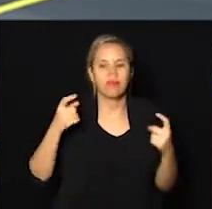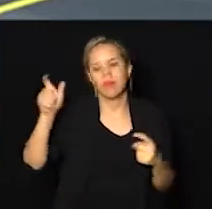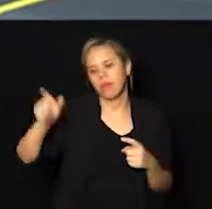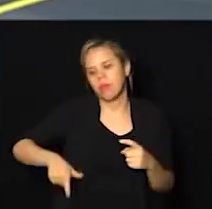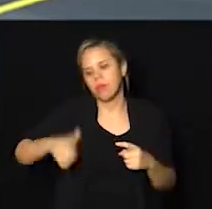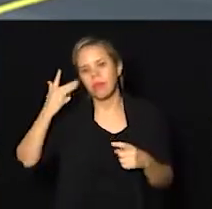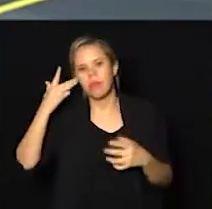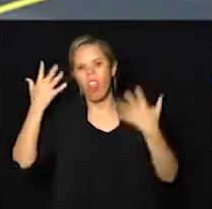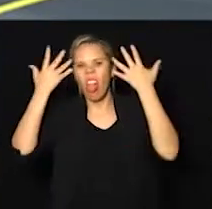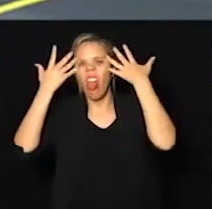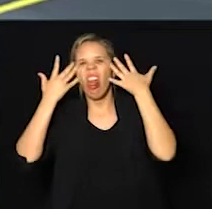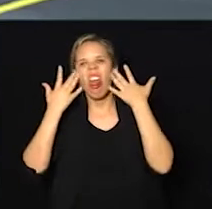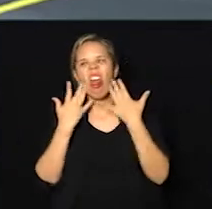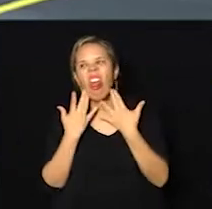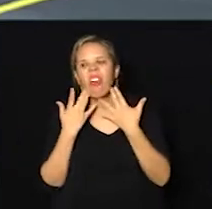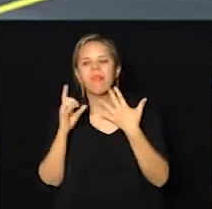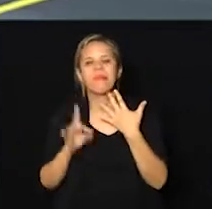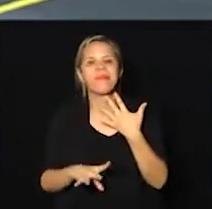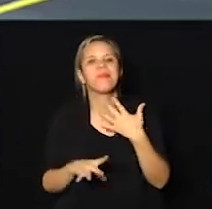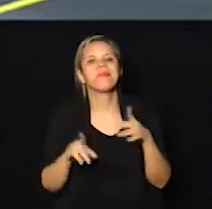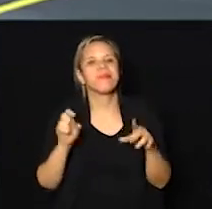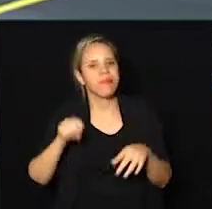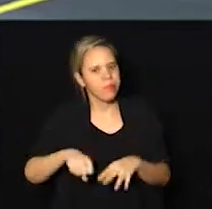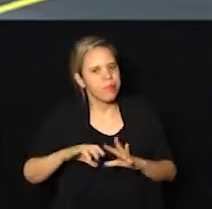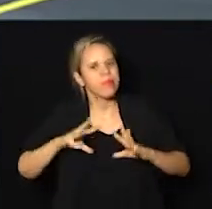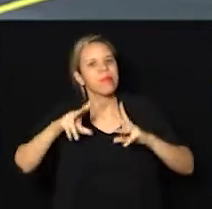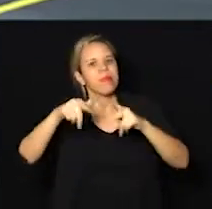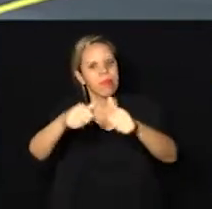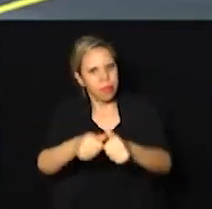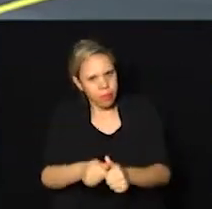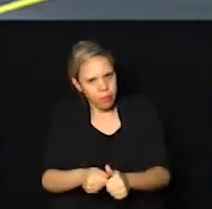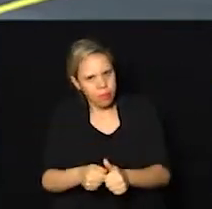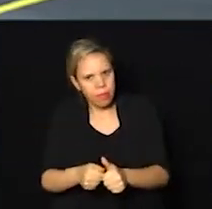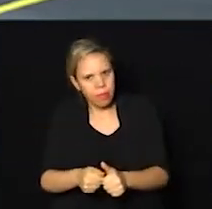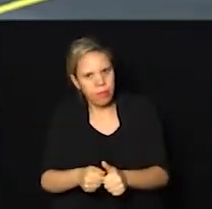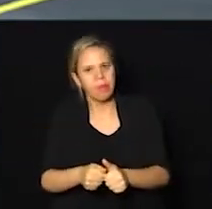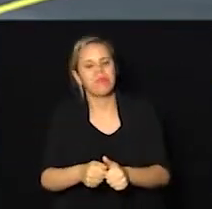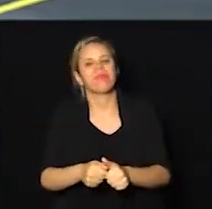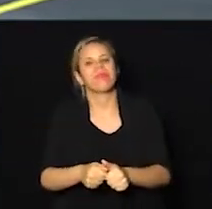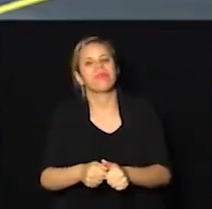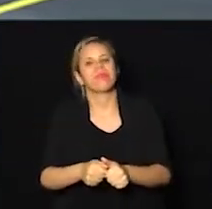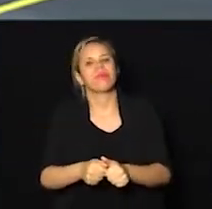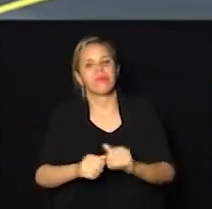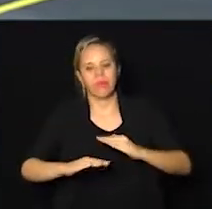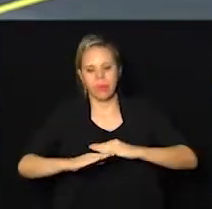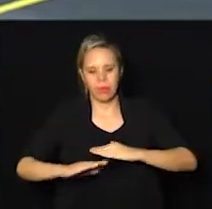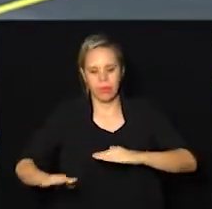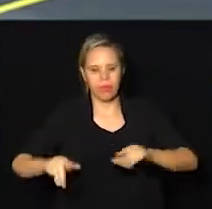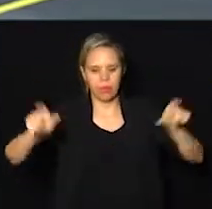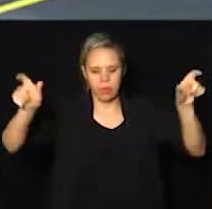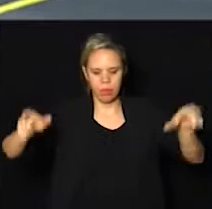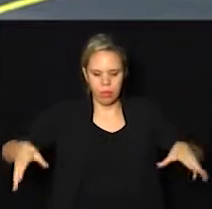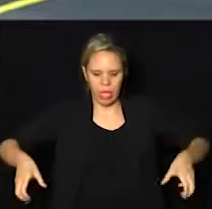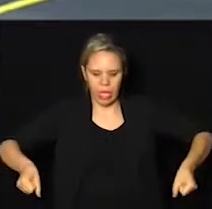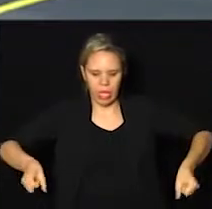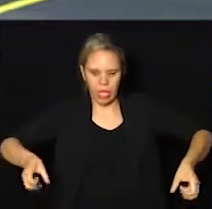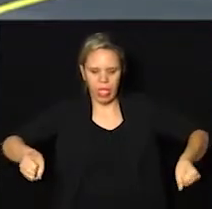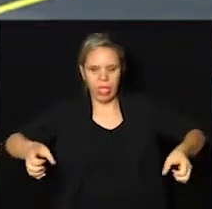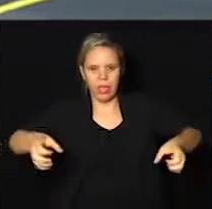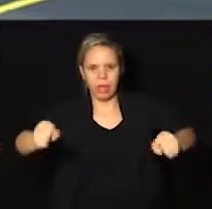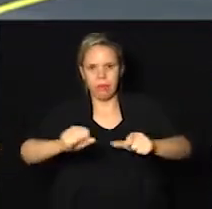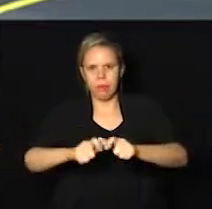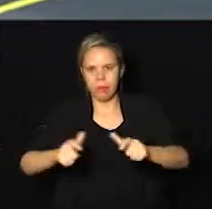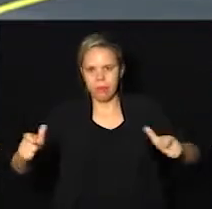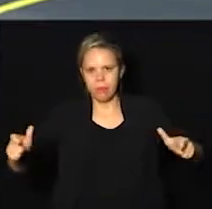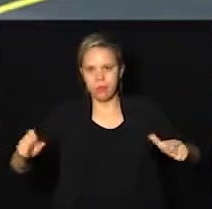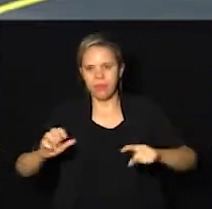como a pessoa acha, com o suor da pessoa, mas sim com tudo aquilo que está depositado nas superfícies, tanto dos